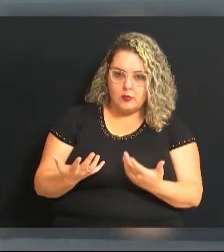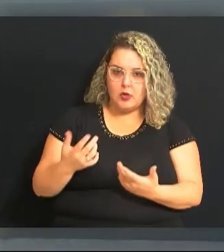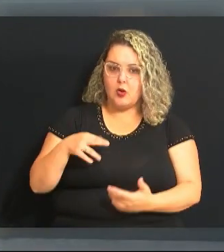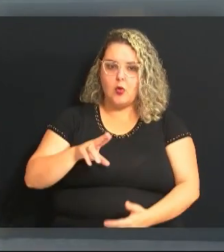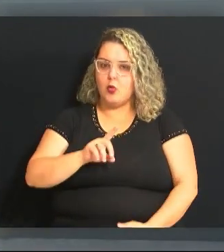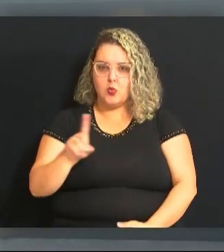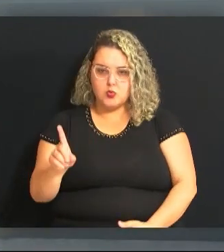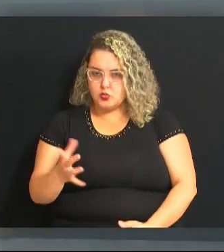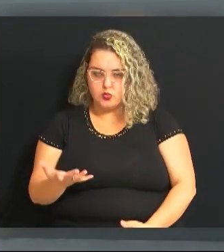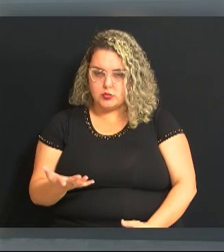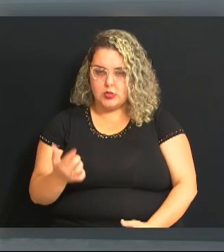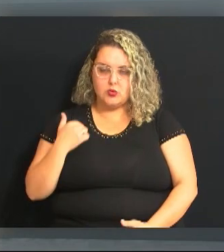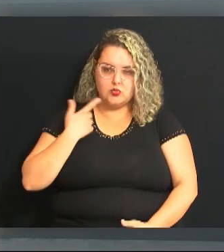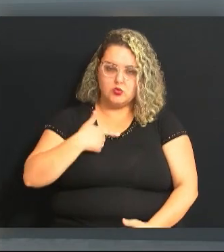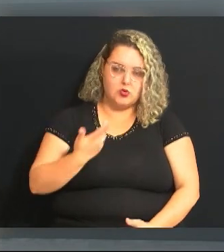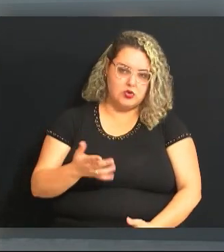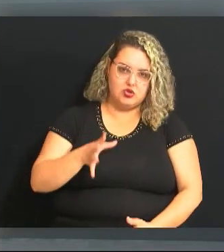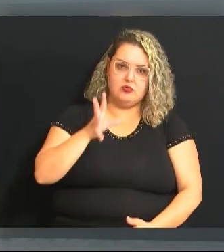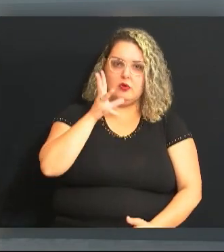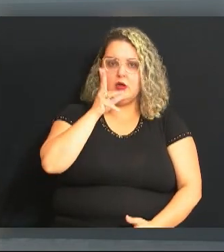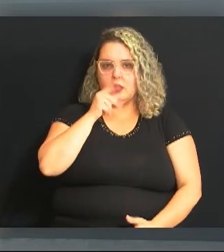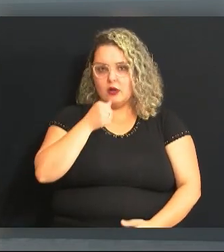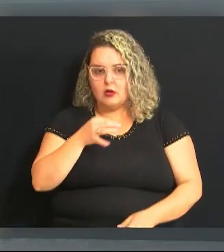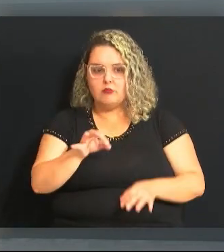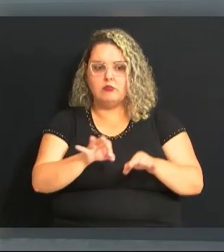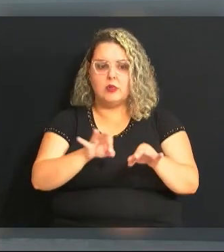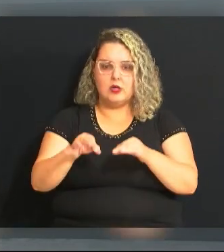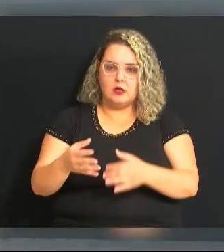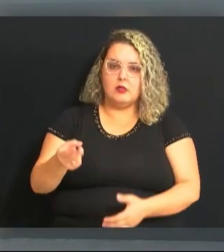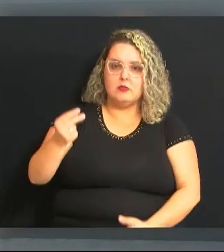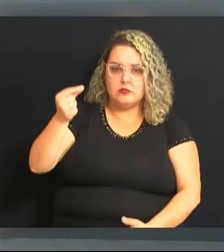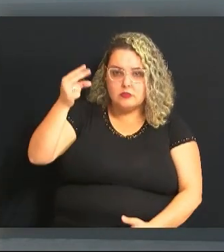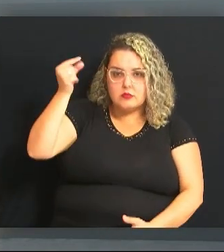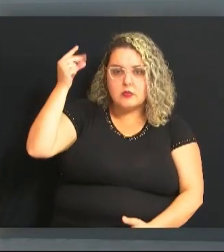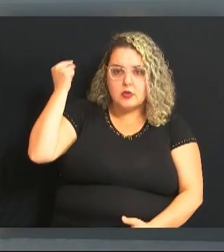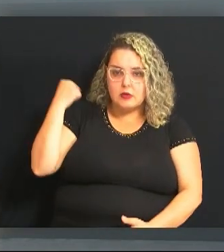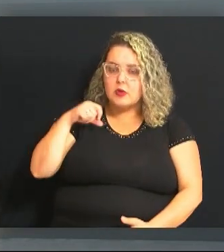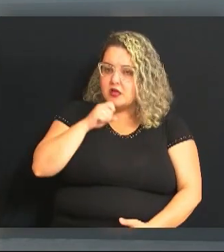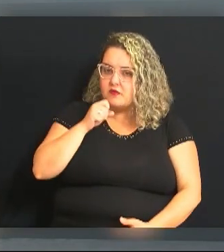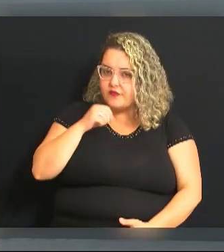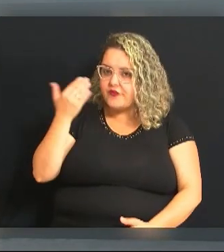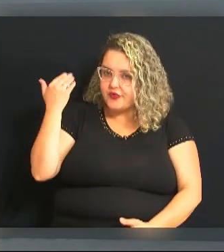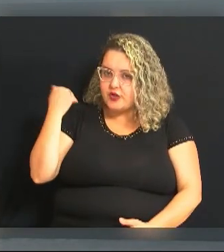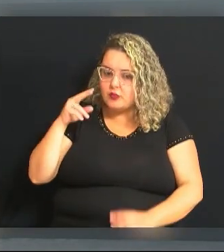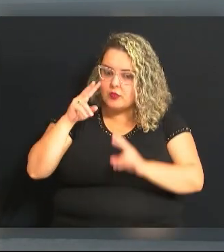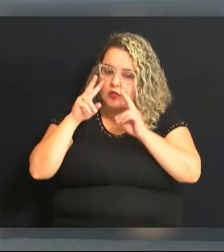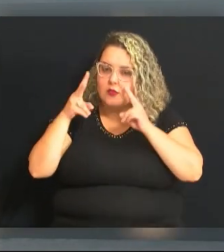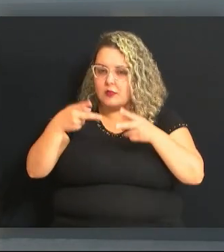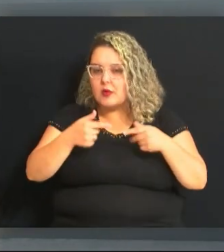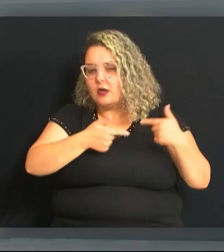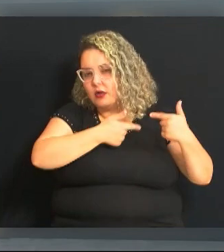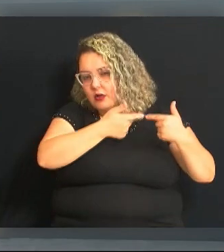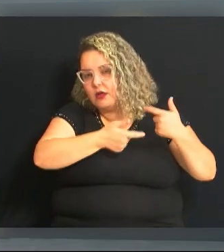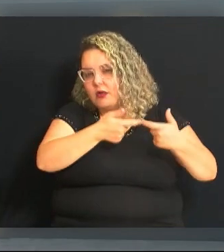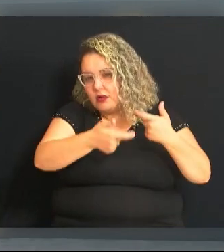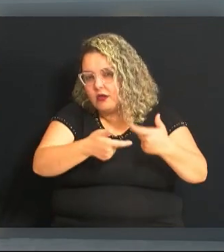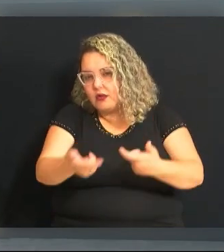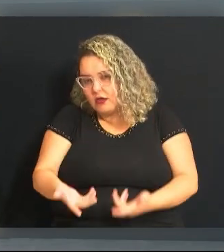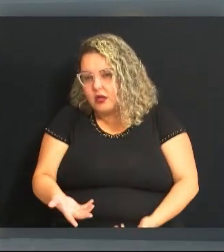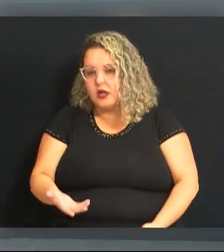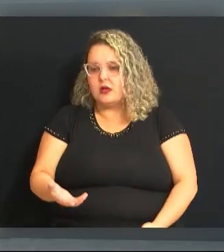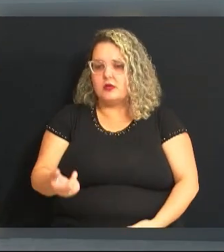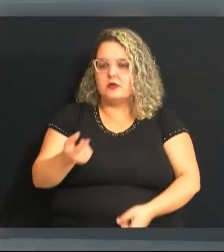preocupação ou ainda nós estamos com um planejamento aí mais antigo, com uma visão mais conservadora de